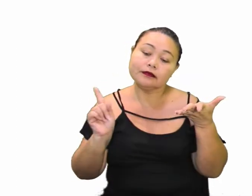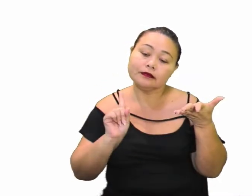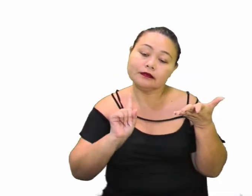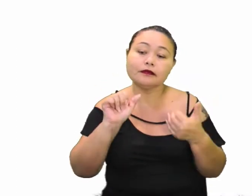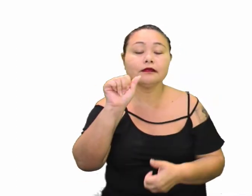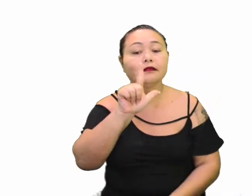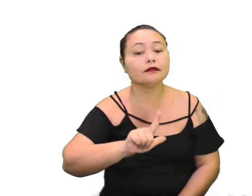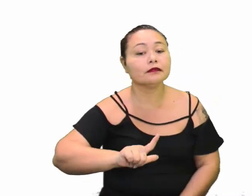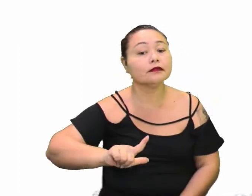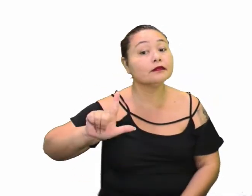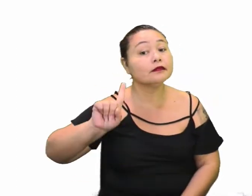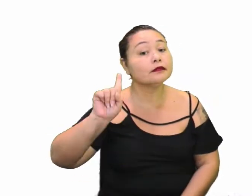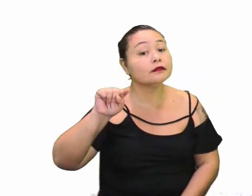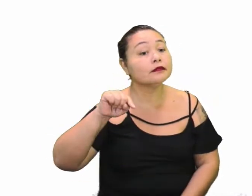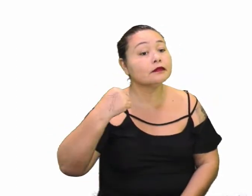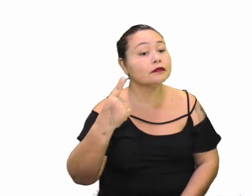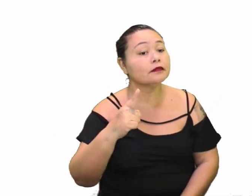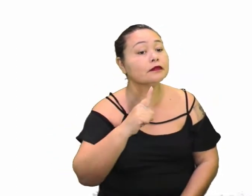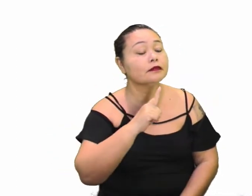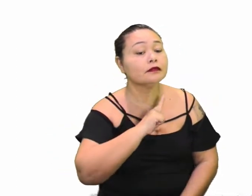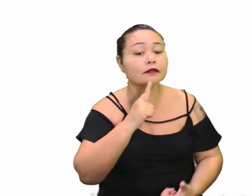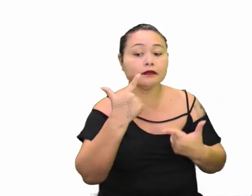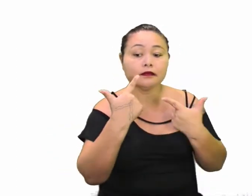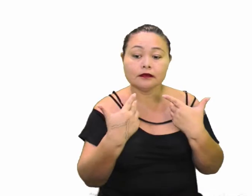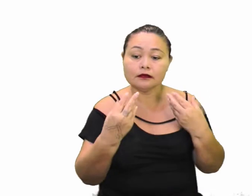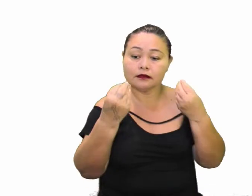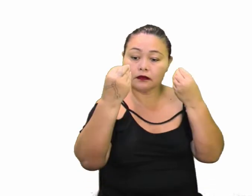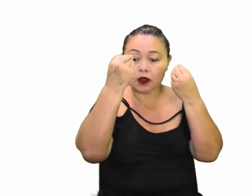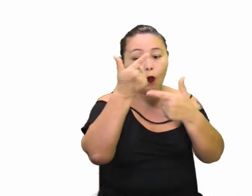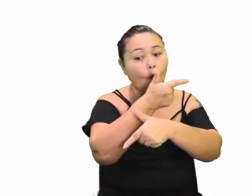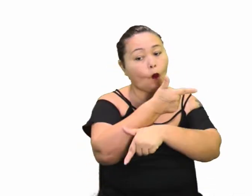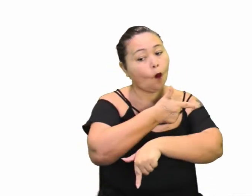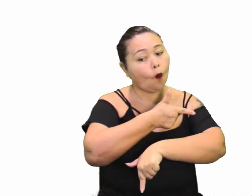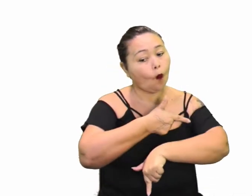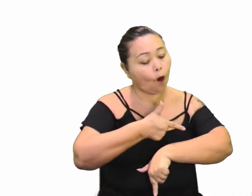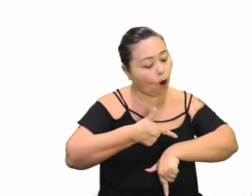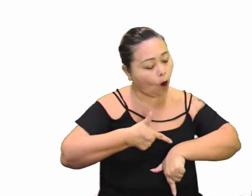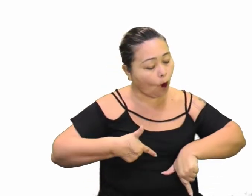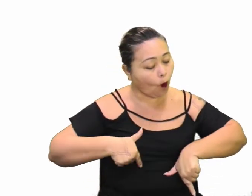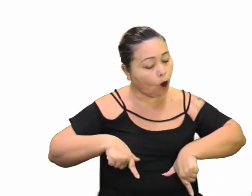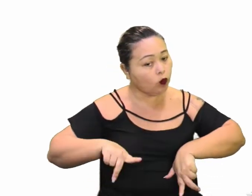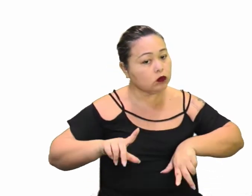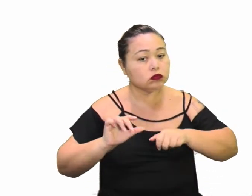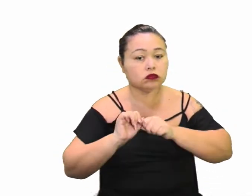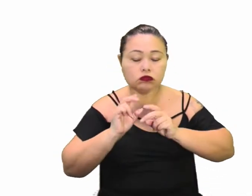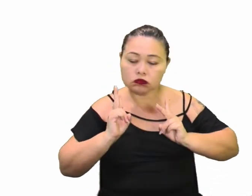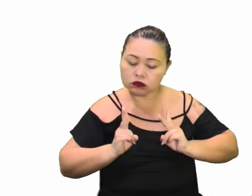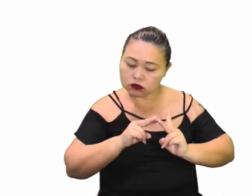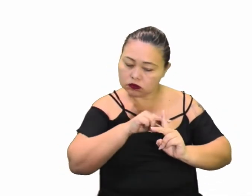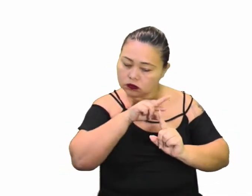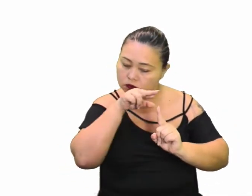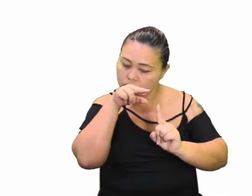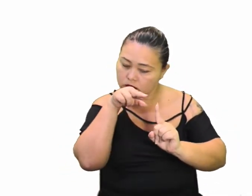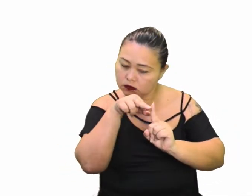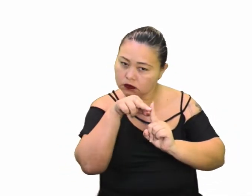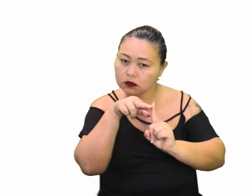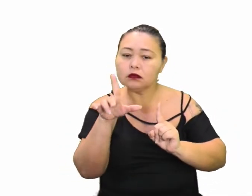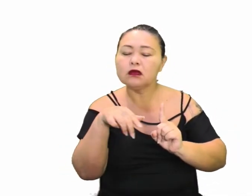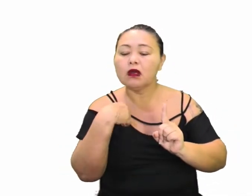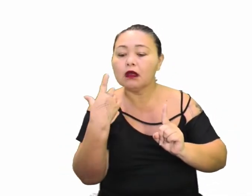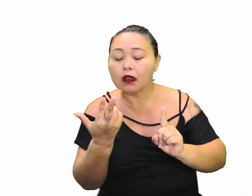texto atual. Belezinha? Vamos lá, meus queridos! Arte, literatura e